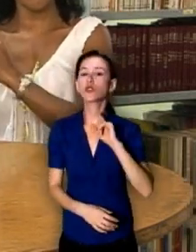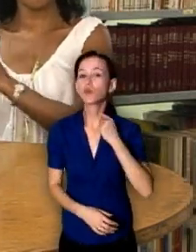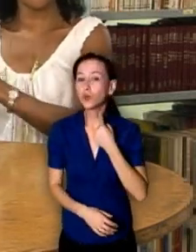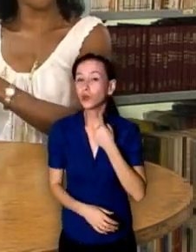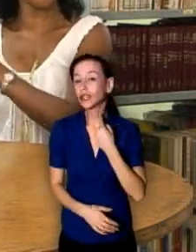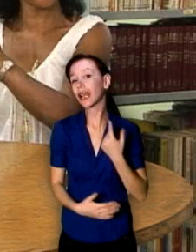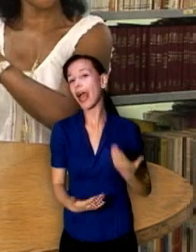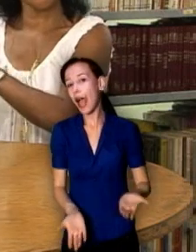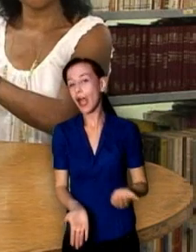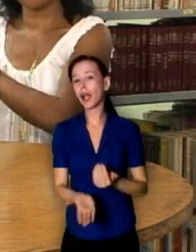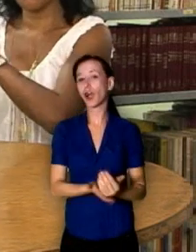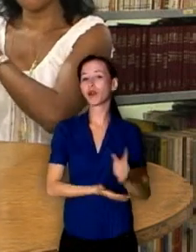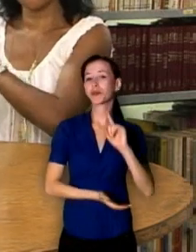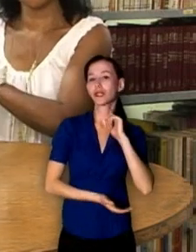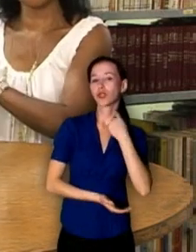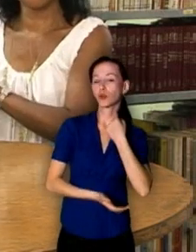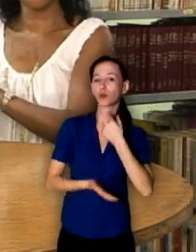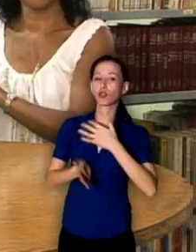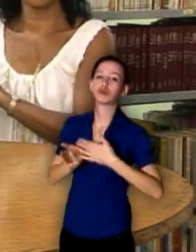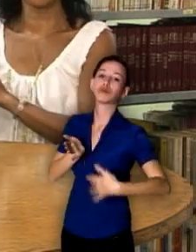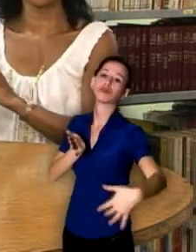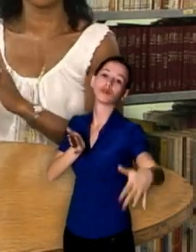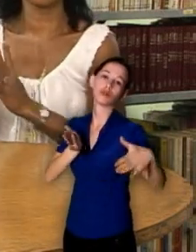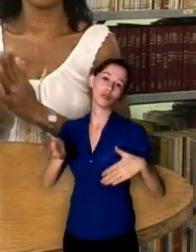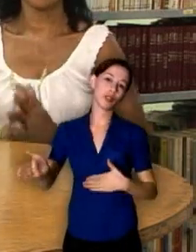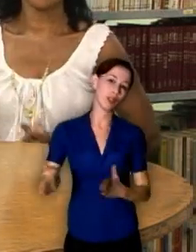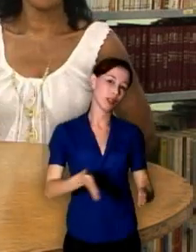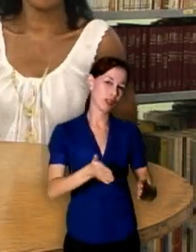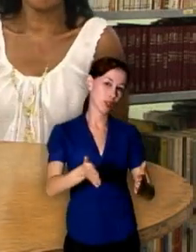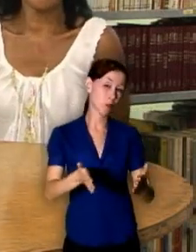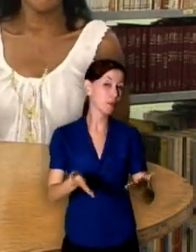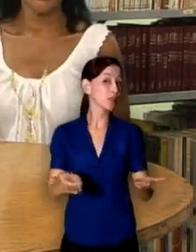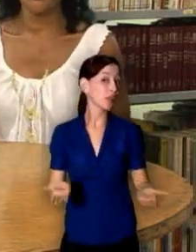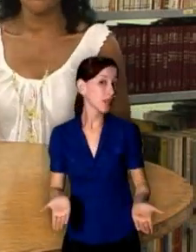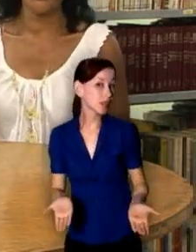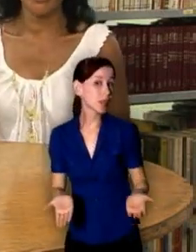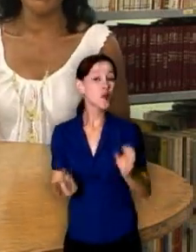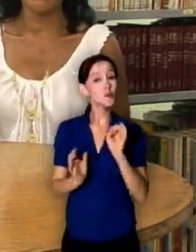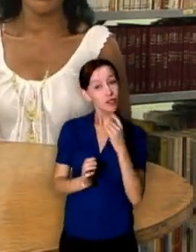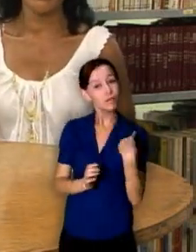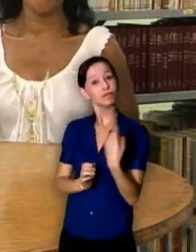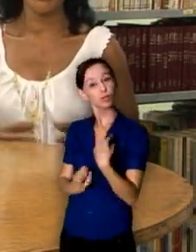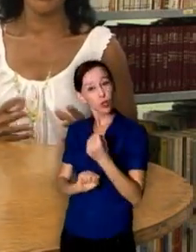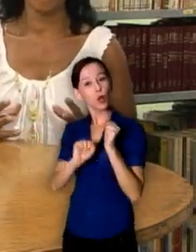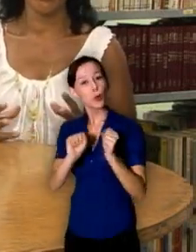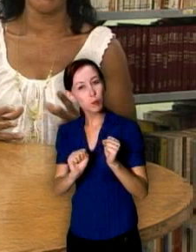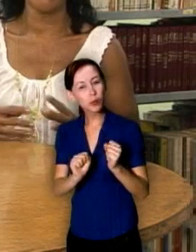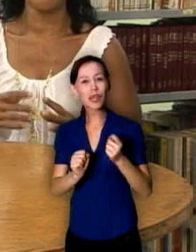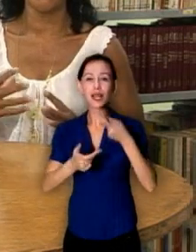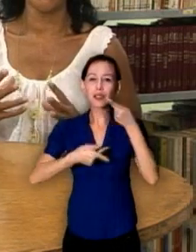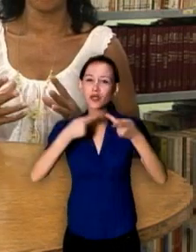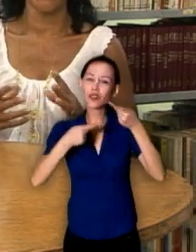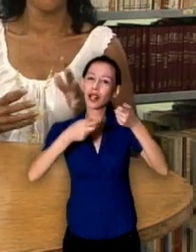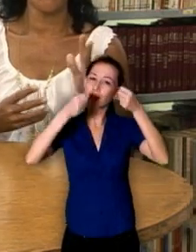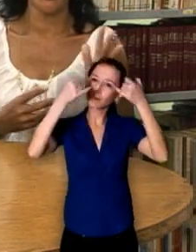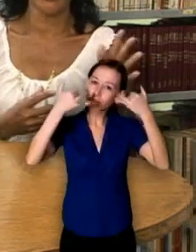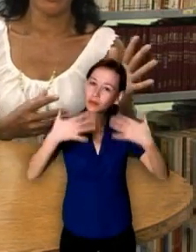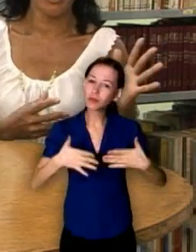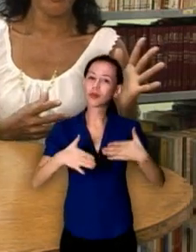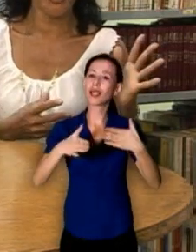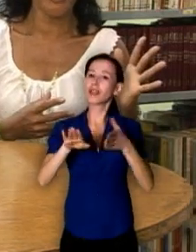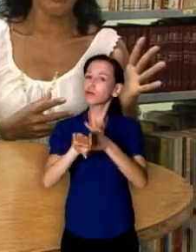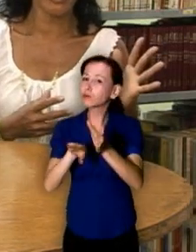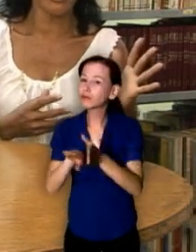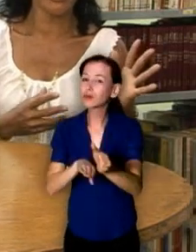coisas e vai começando sujando para baixo, né? Descendo. Então, se a gente pudesse estar sempre ali falando, incentivando, igual